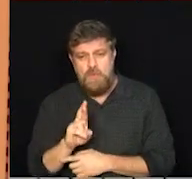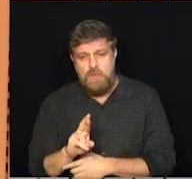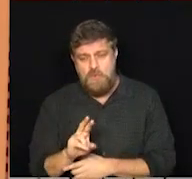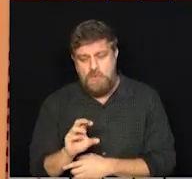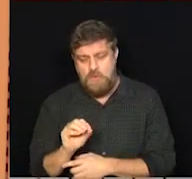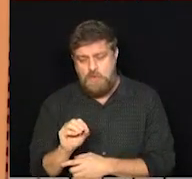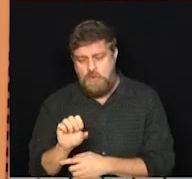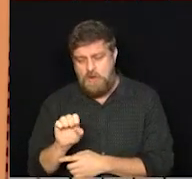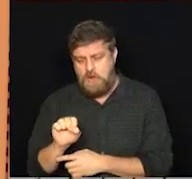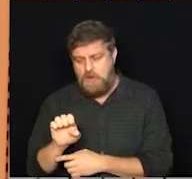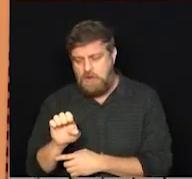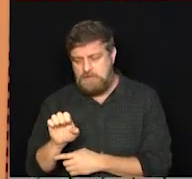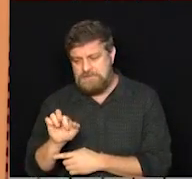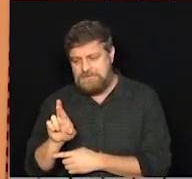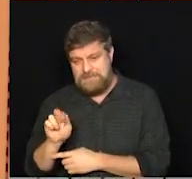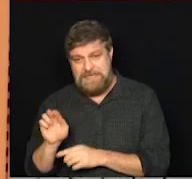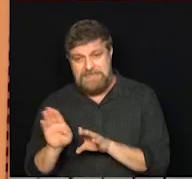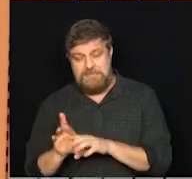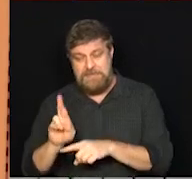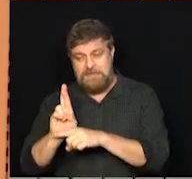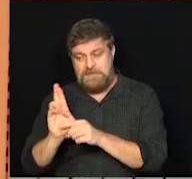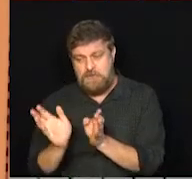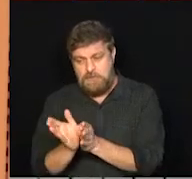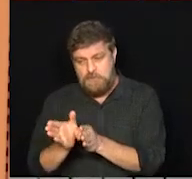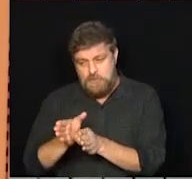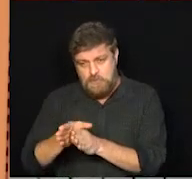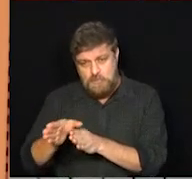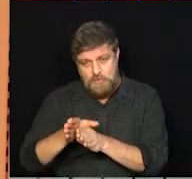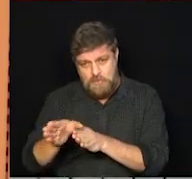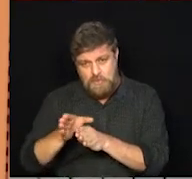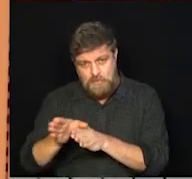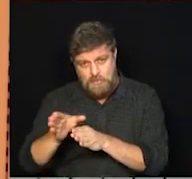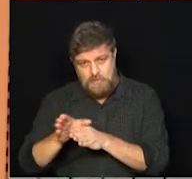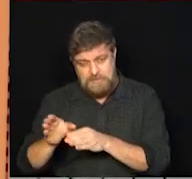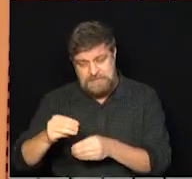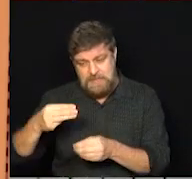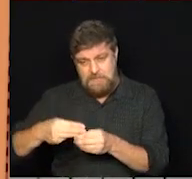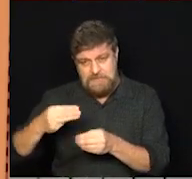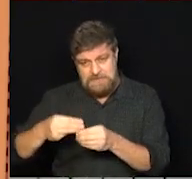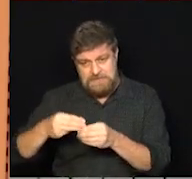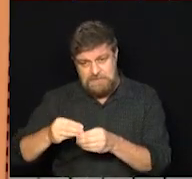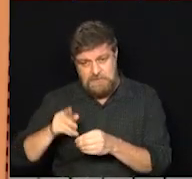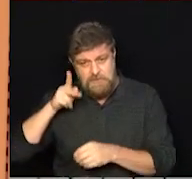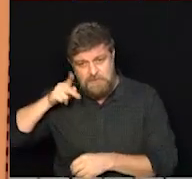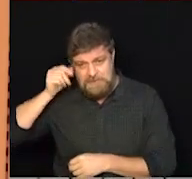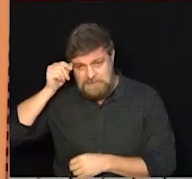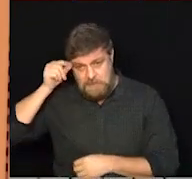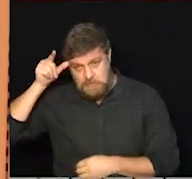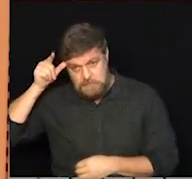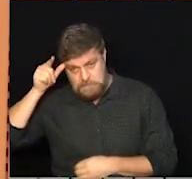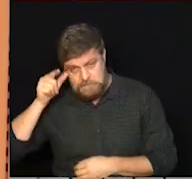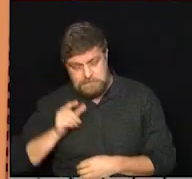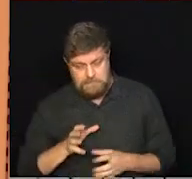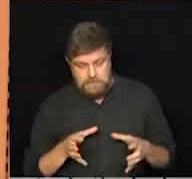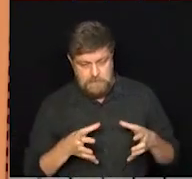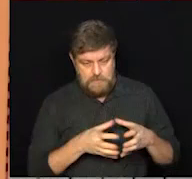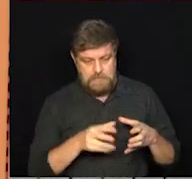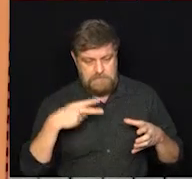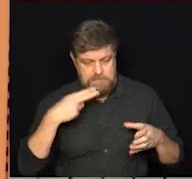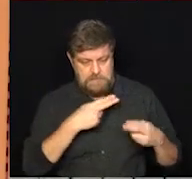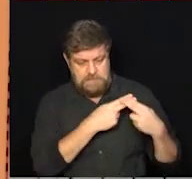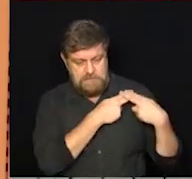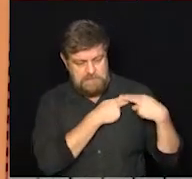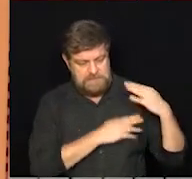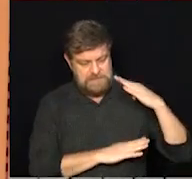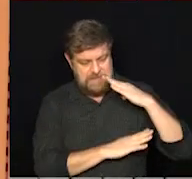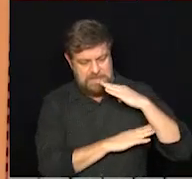representantes do Conselho Municipal de políticas culturais e da comissão dessa casa do